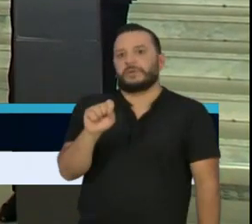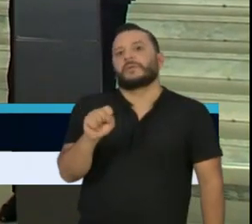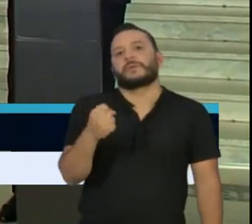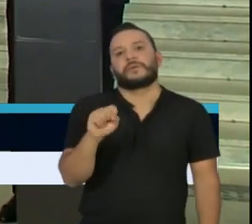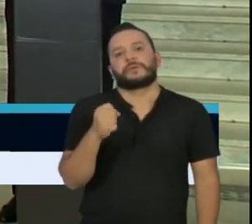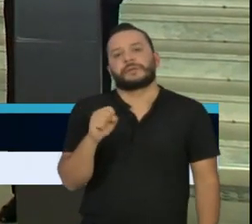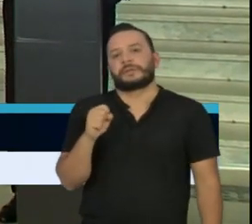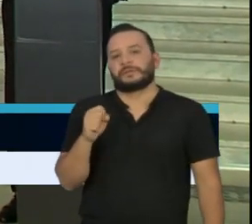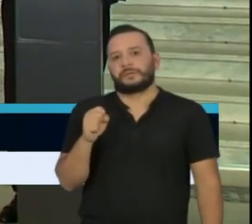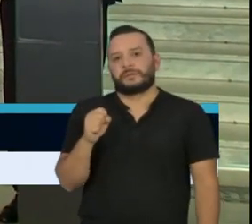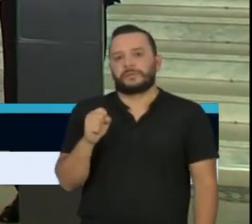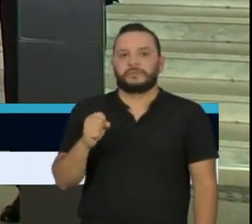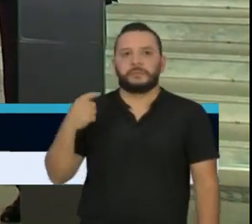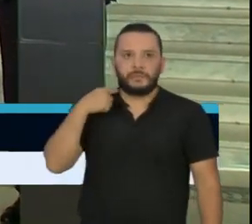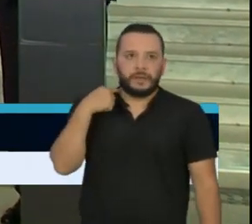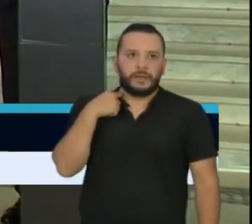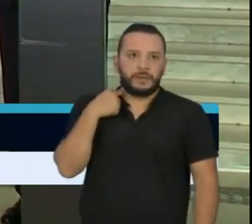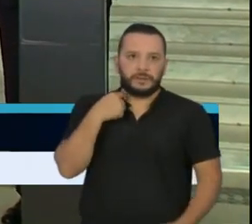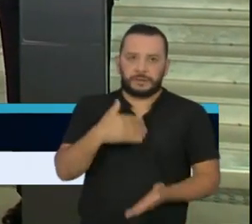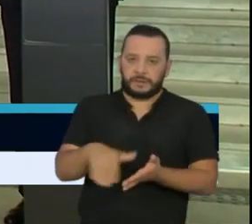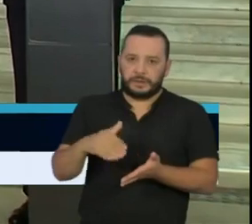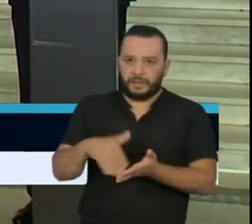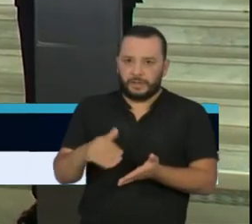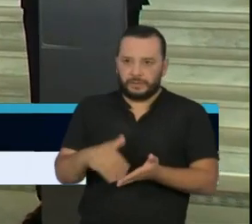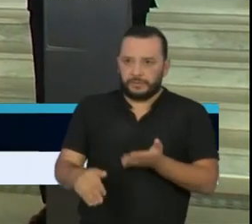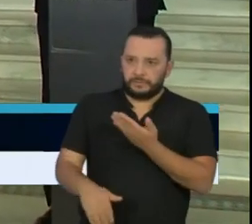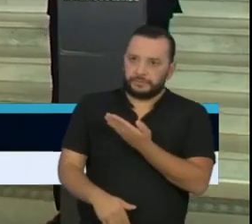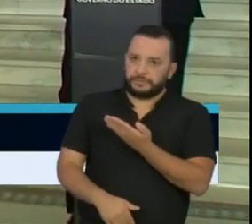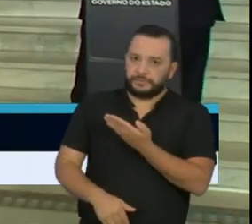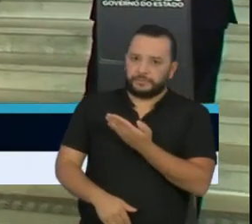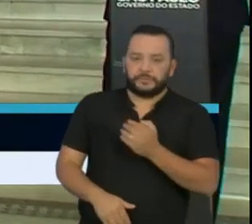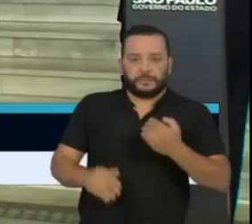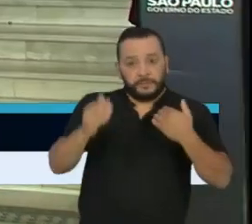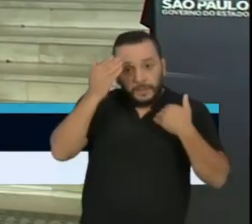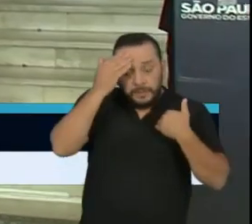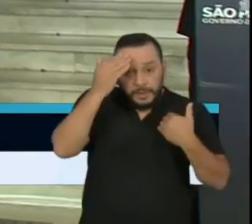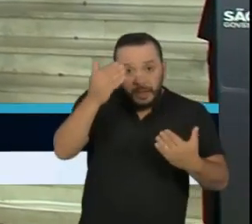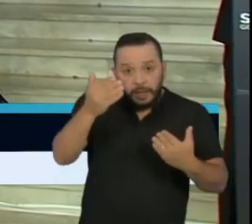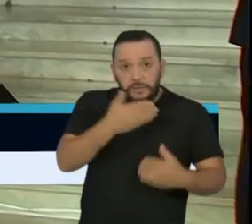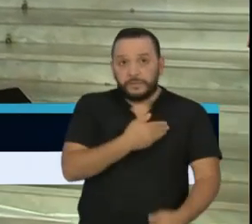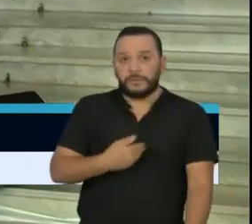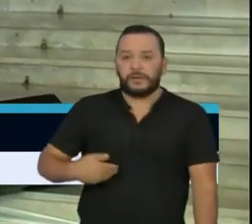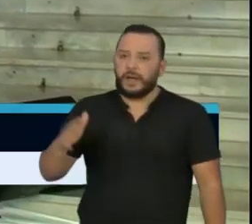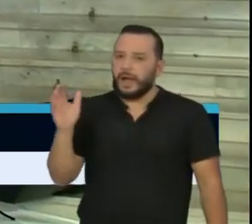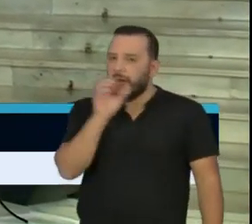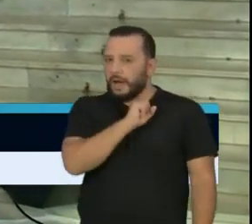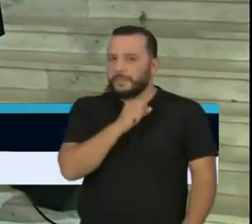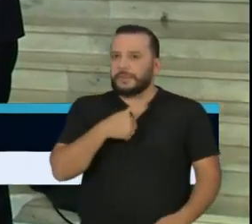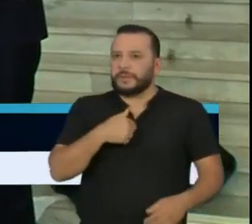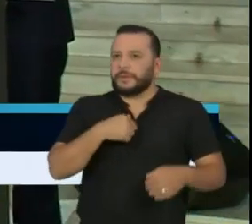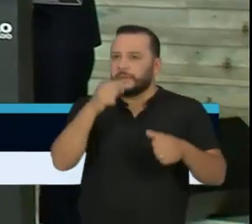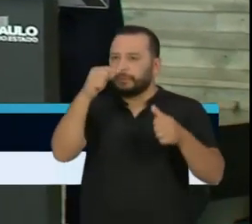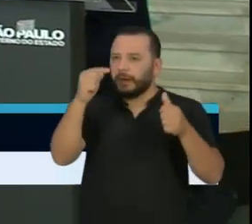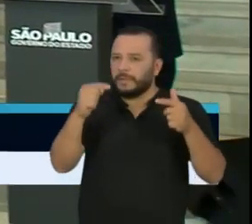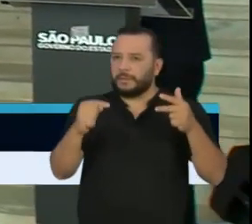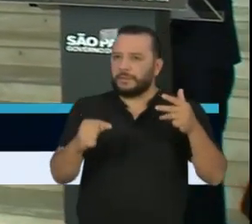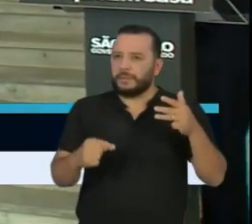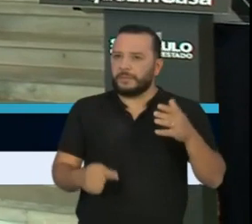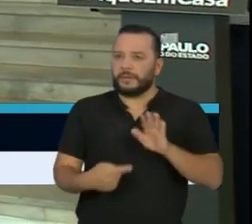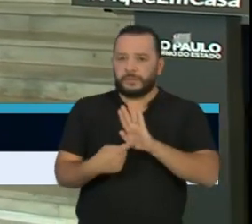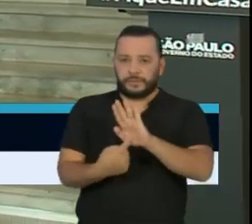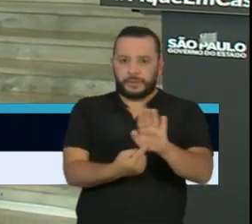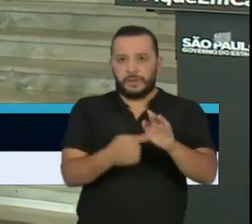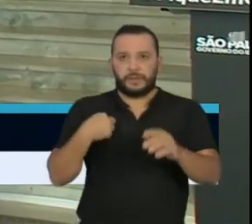8 de maio. Secretário Rosselli. Obrigado, governador. Muito rapidamente, vou passar por alguns pontos. Nós